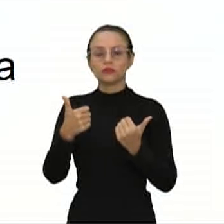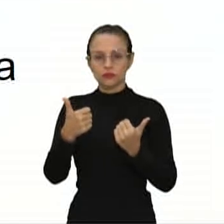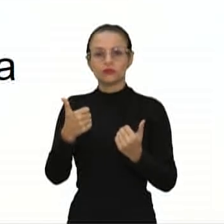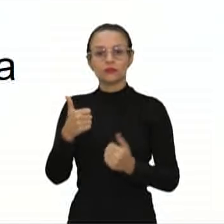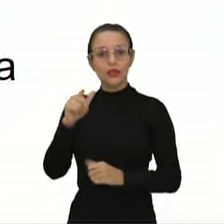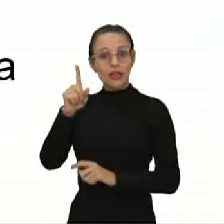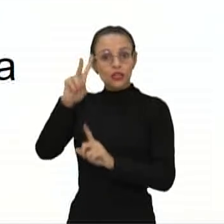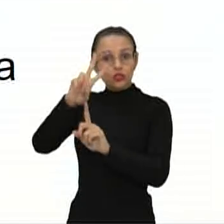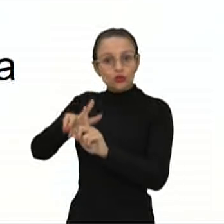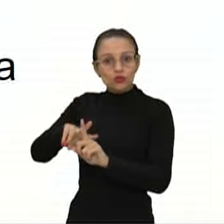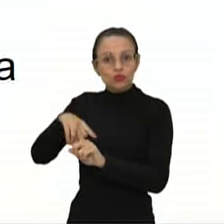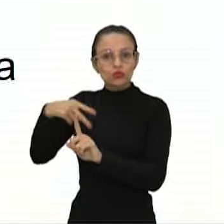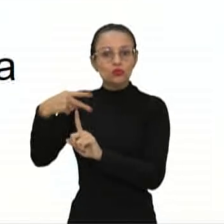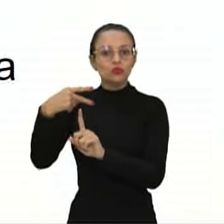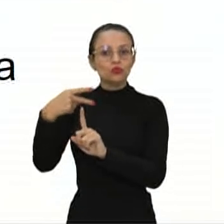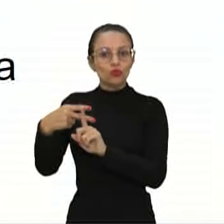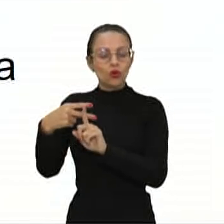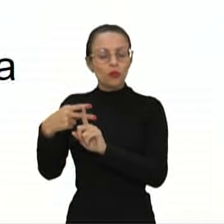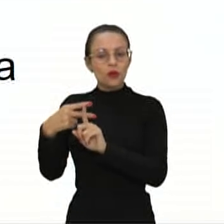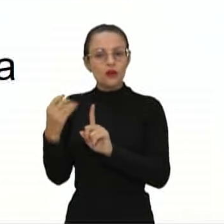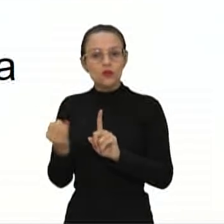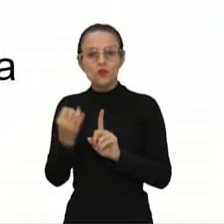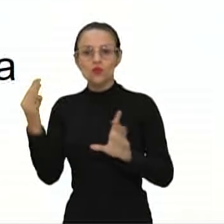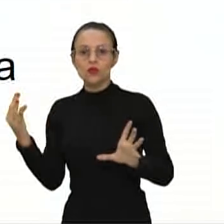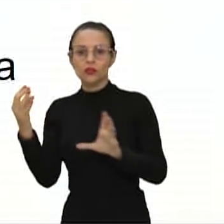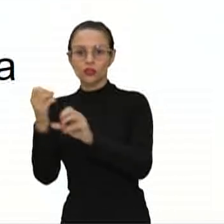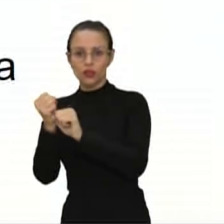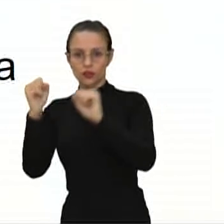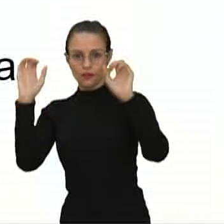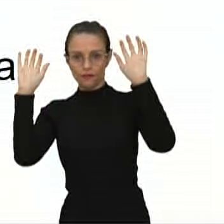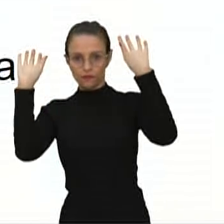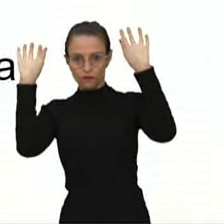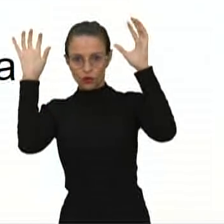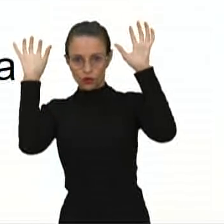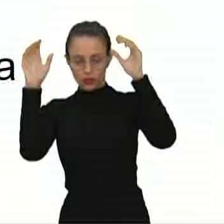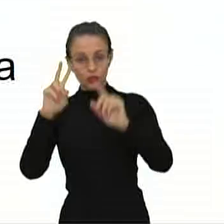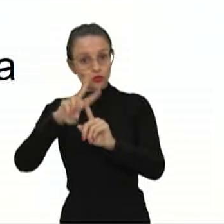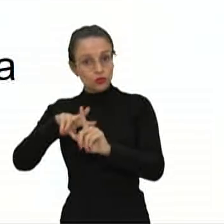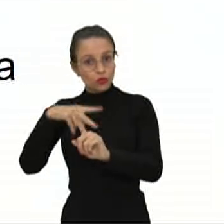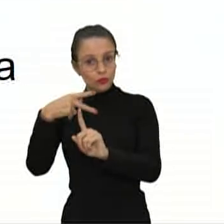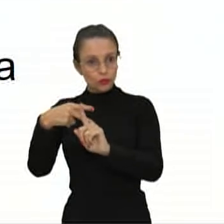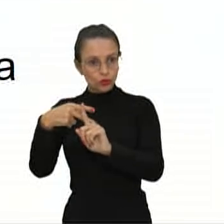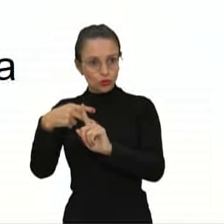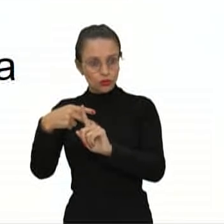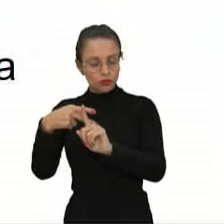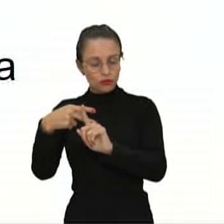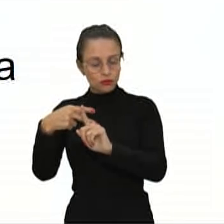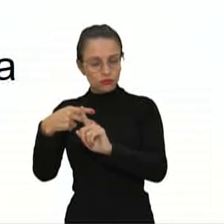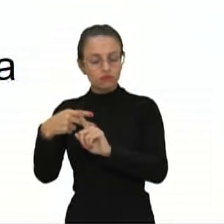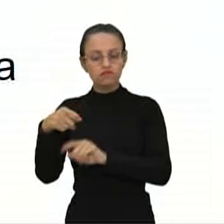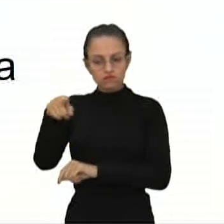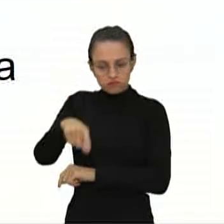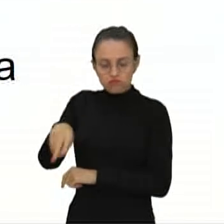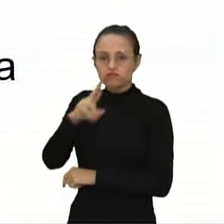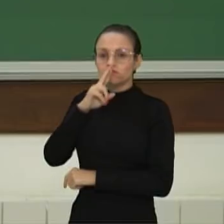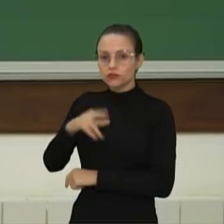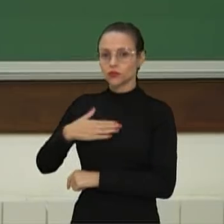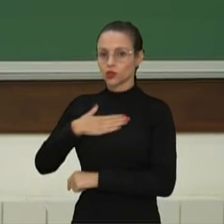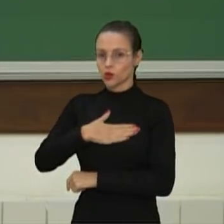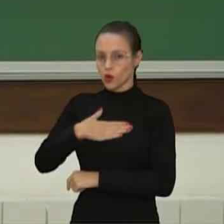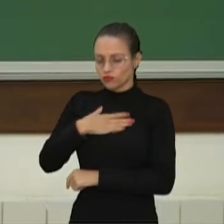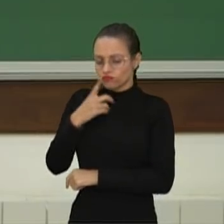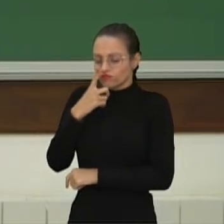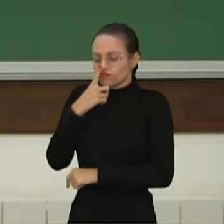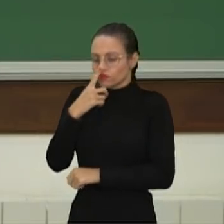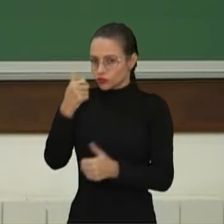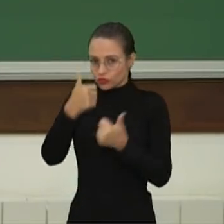o dobro da quantidade da modalidade de vôlei. É o dobro que responderam que gostam de